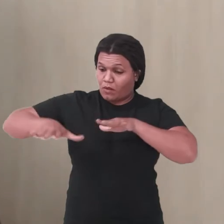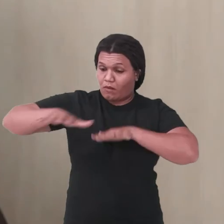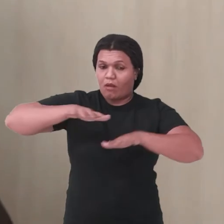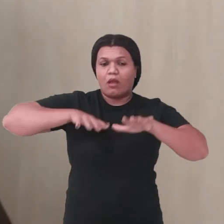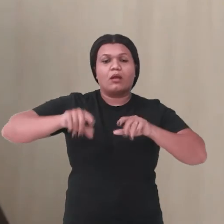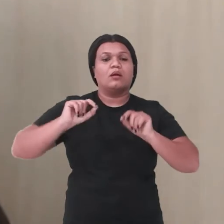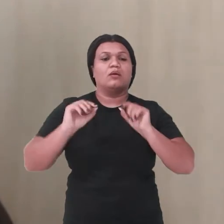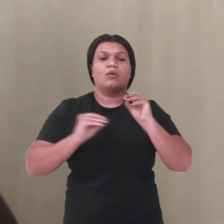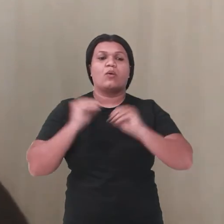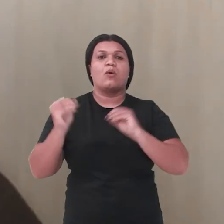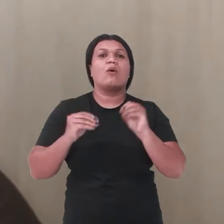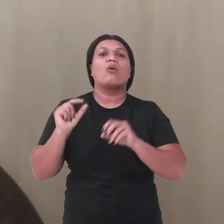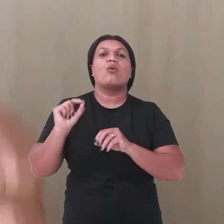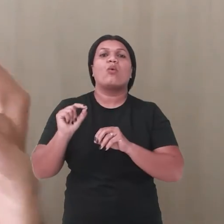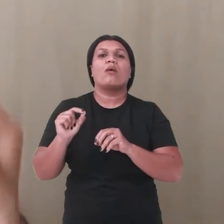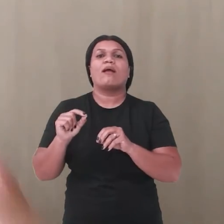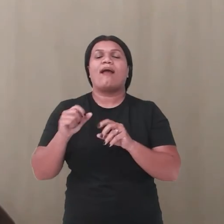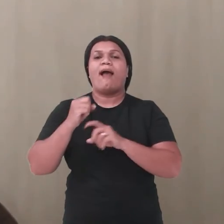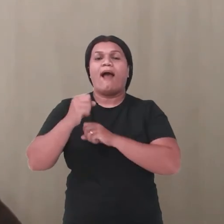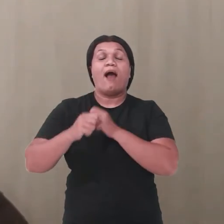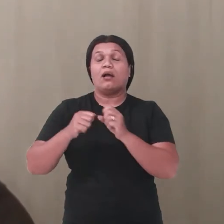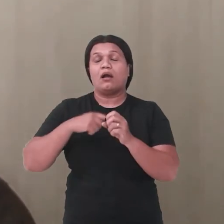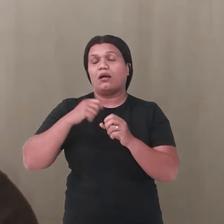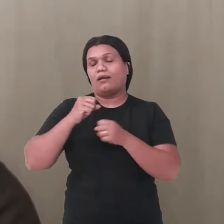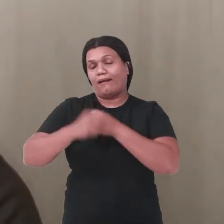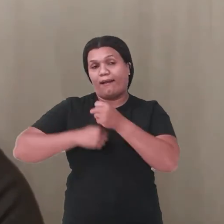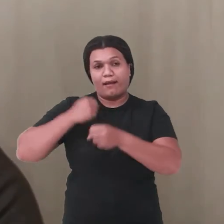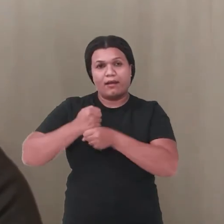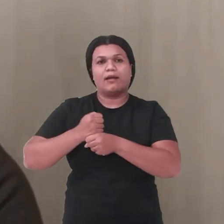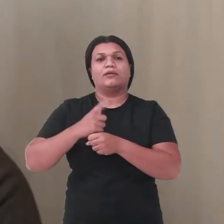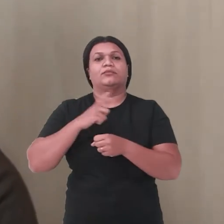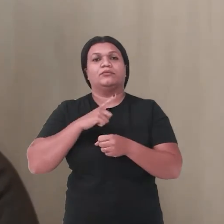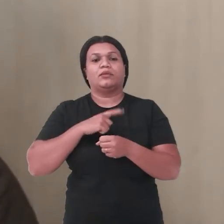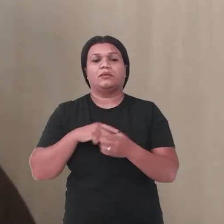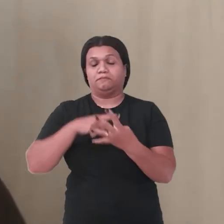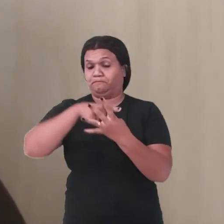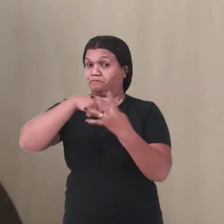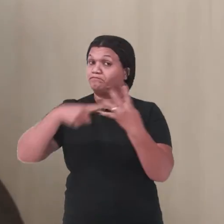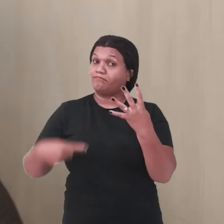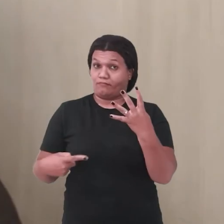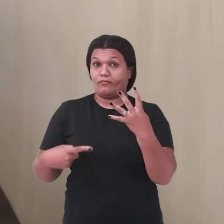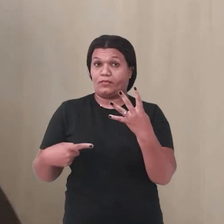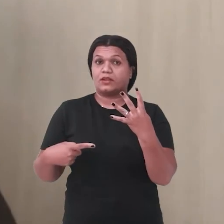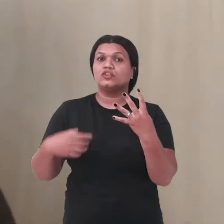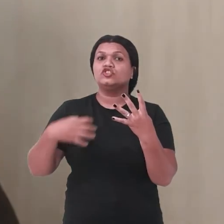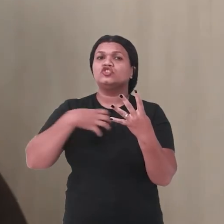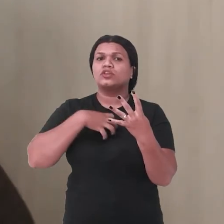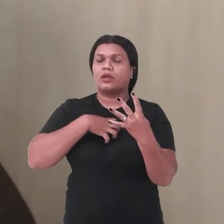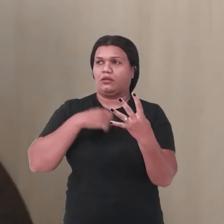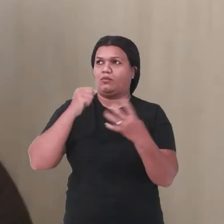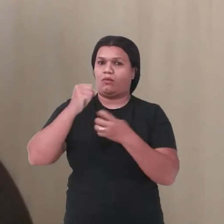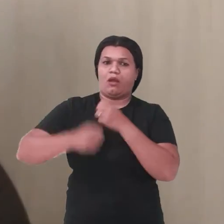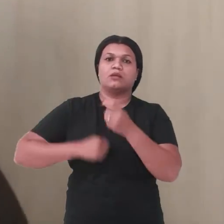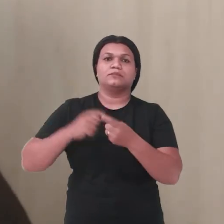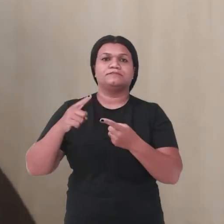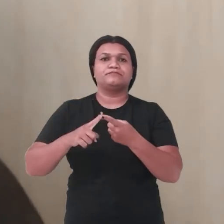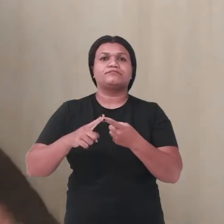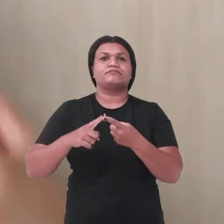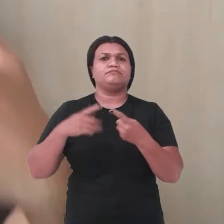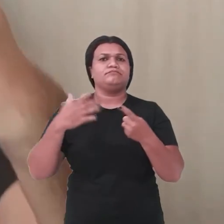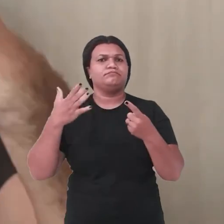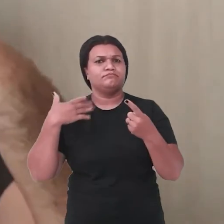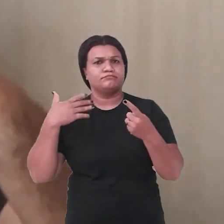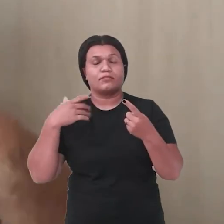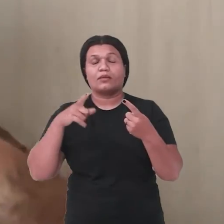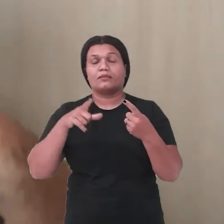Esse movimento também é responsável pelas estações do ano, isso mesmo. Nós temos aí 4